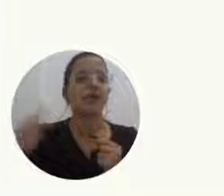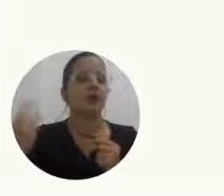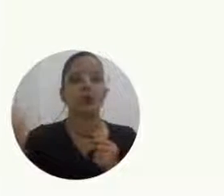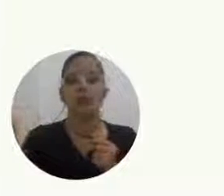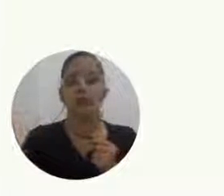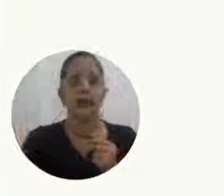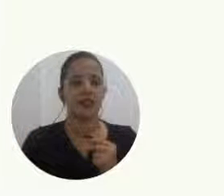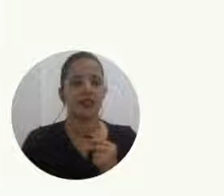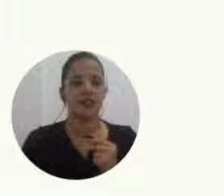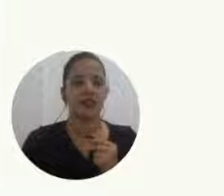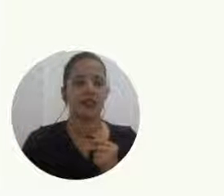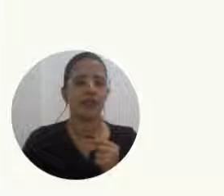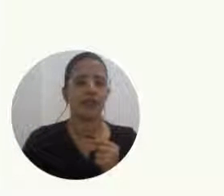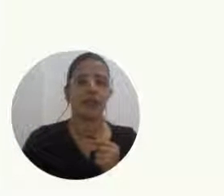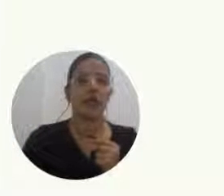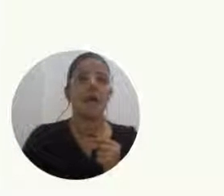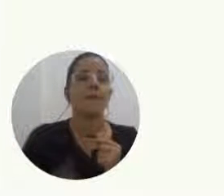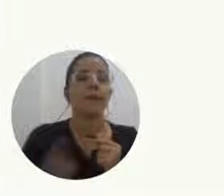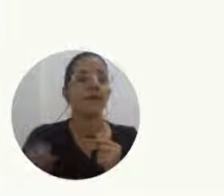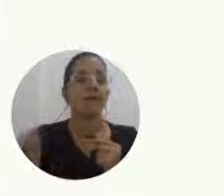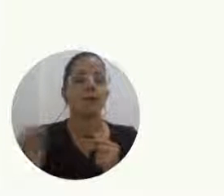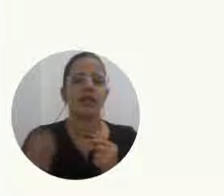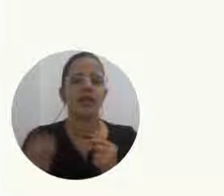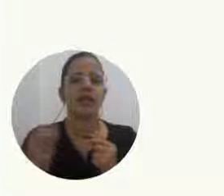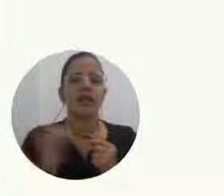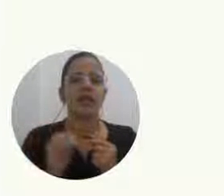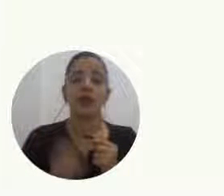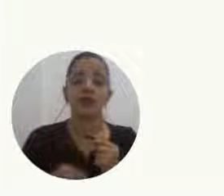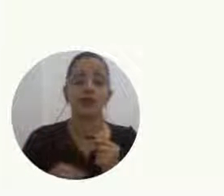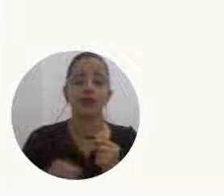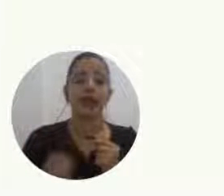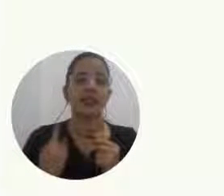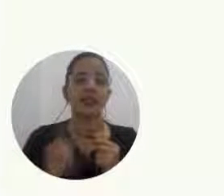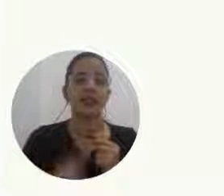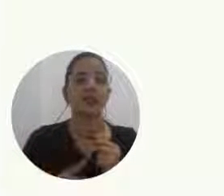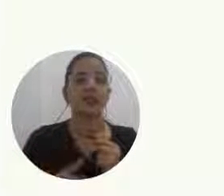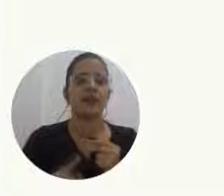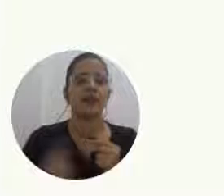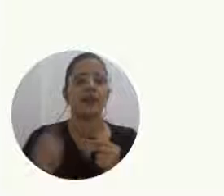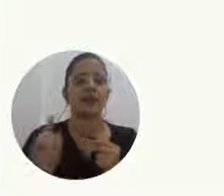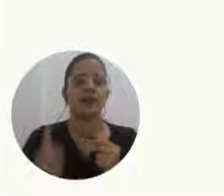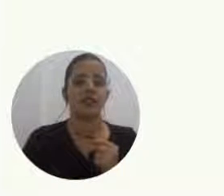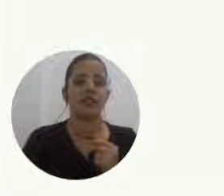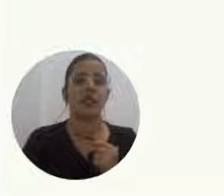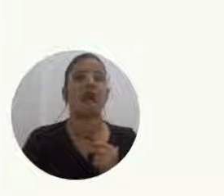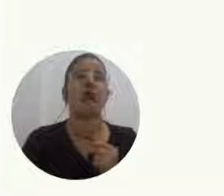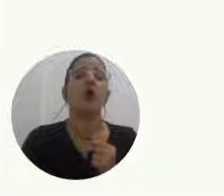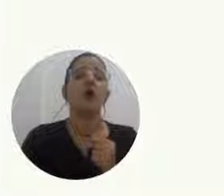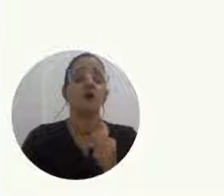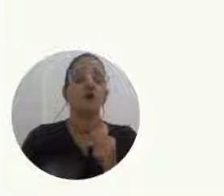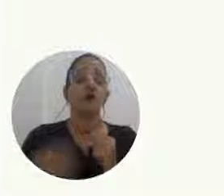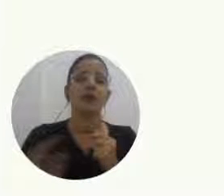água, tais como não consumar de boas práticas, mesmo reconhecendo a sua importância. Além disso, o conhecimento